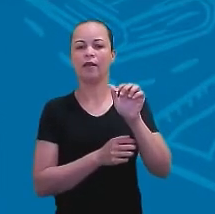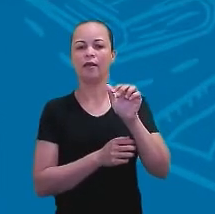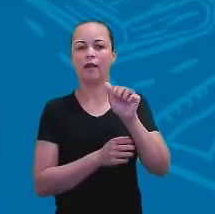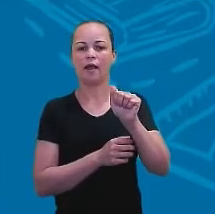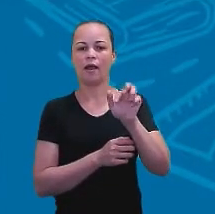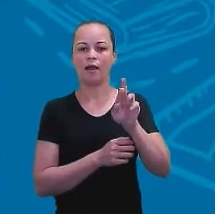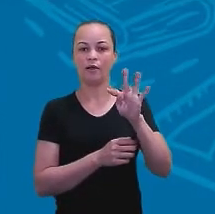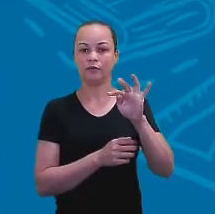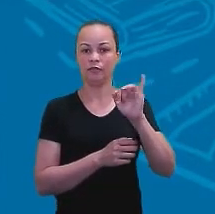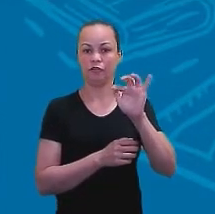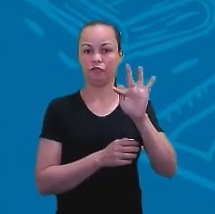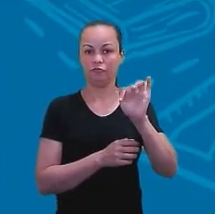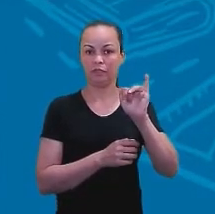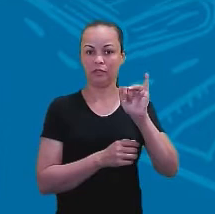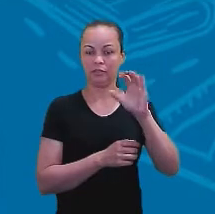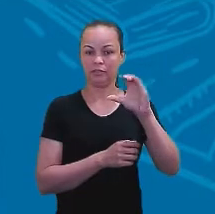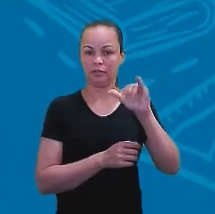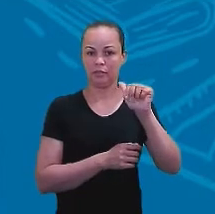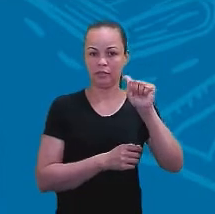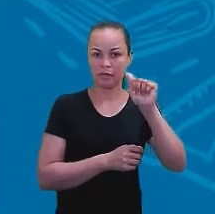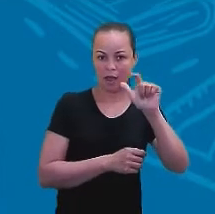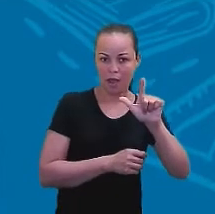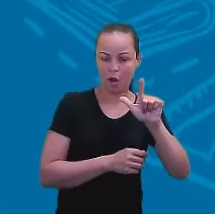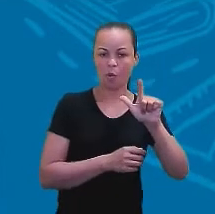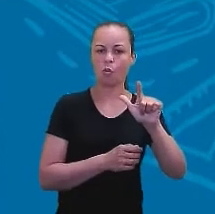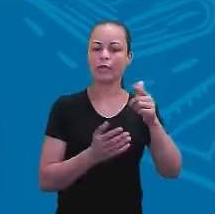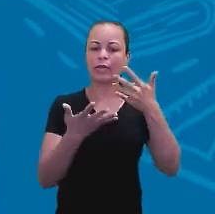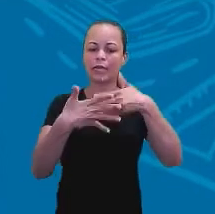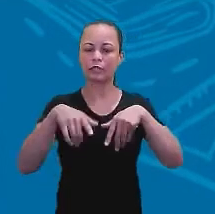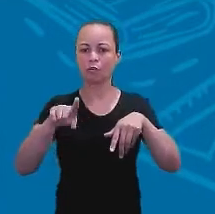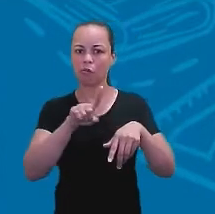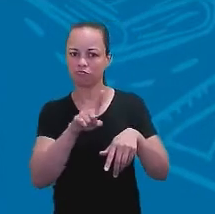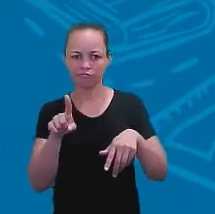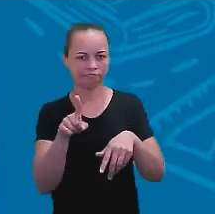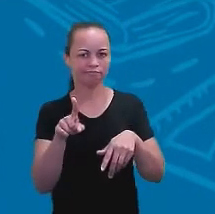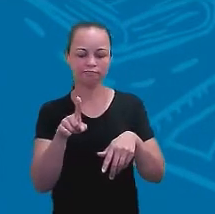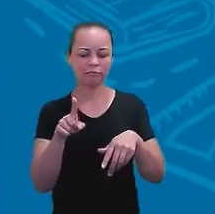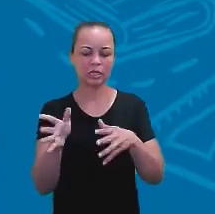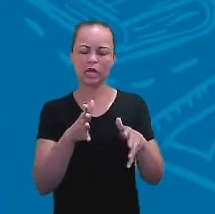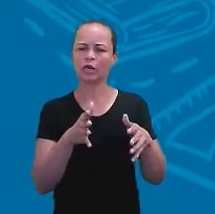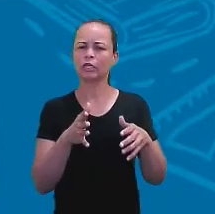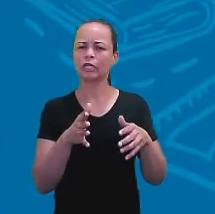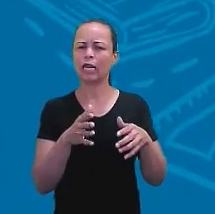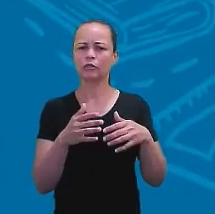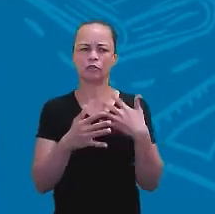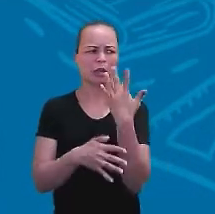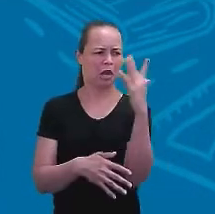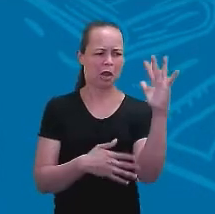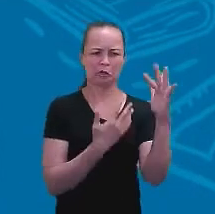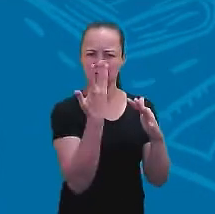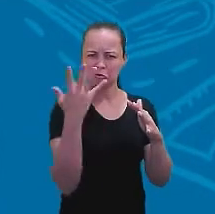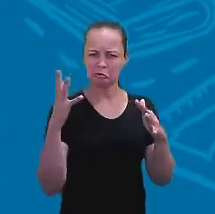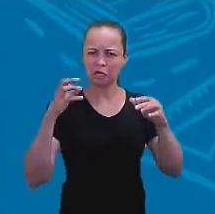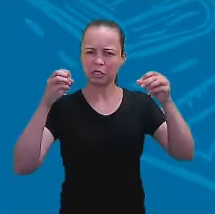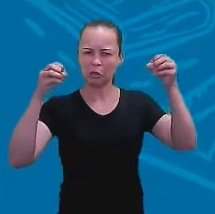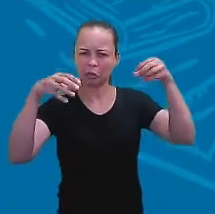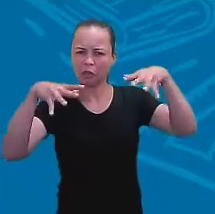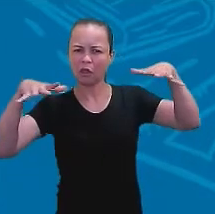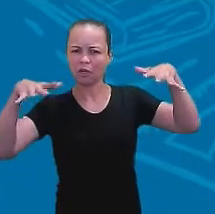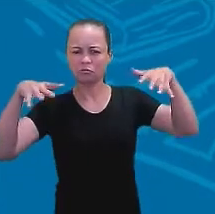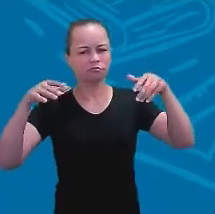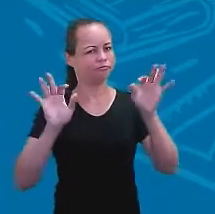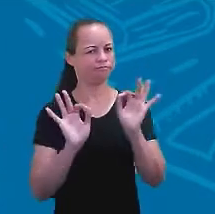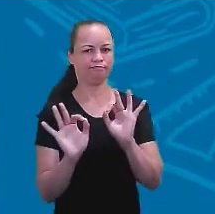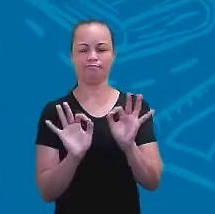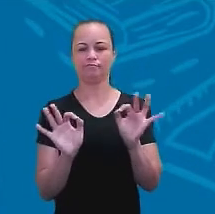luz artificial, obviamente, né, elas não vão estar disponíveis na natureza, senão elas seriam naturais,